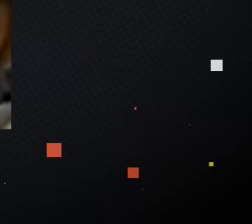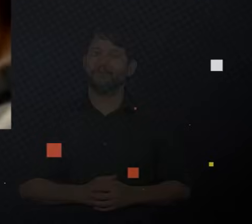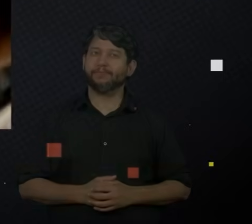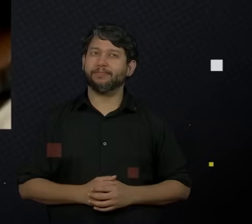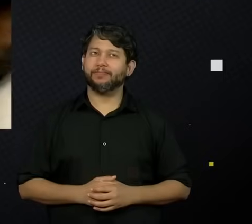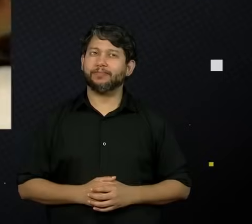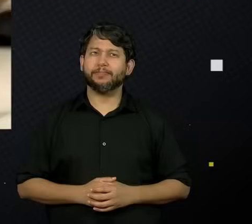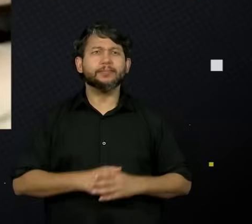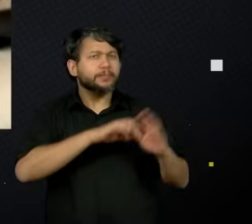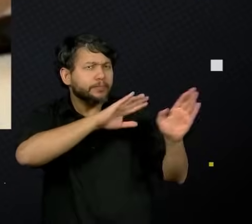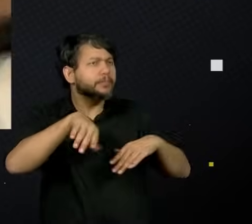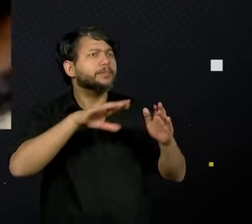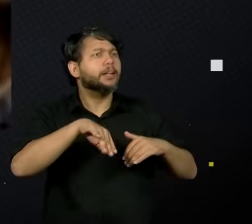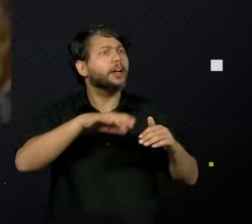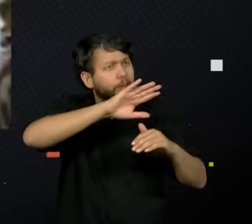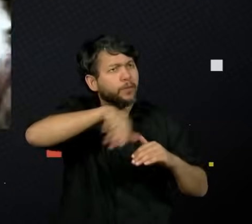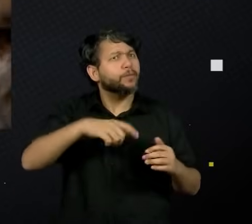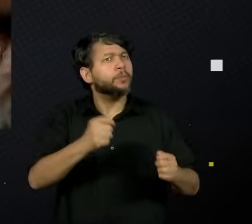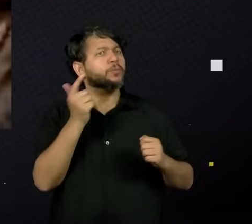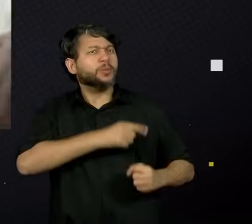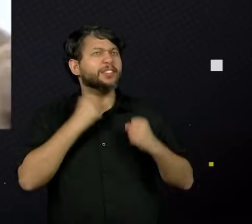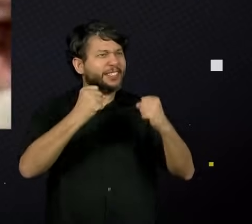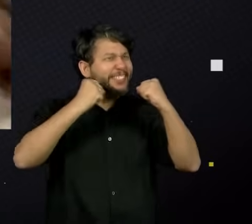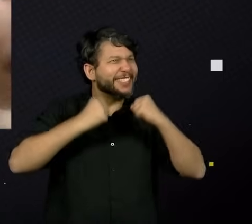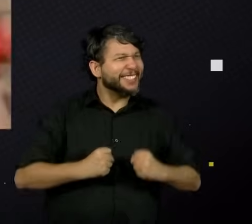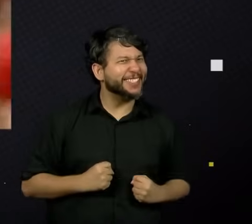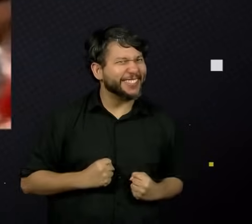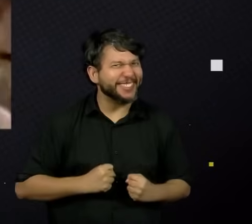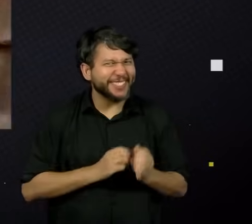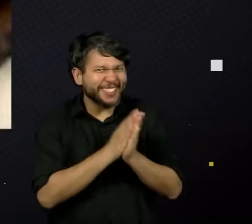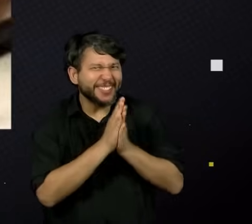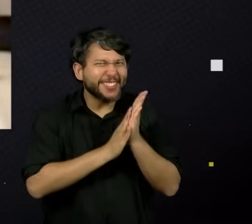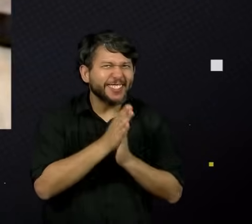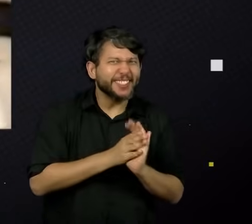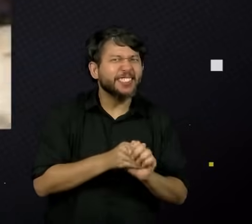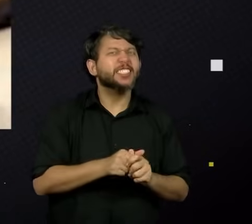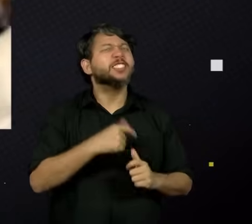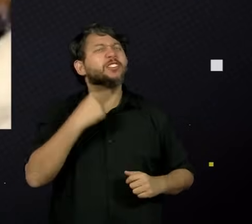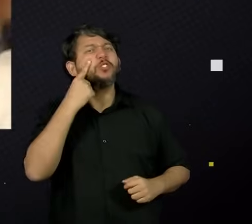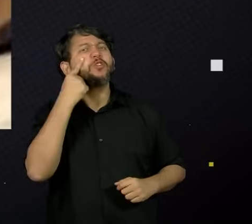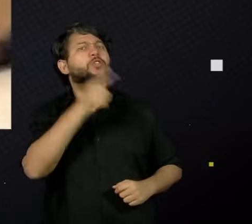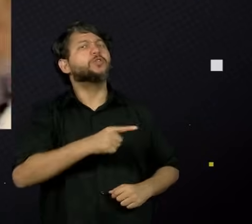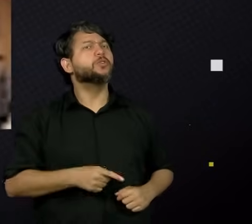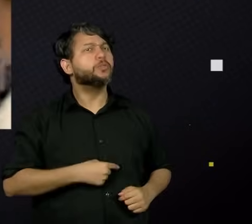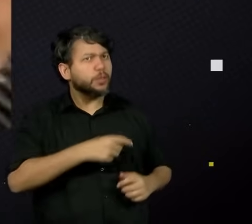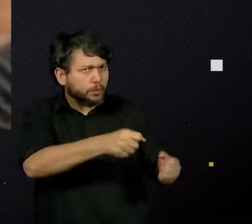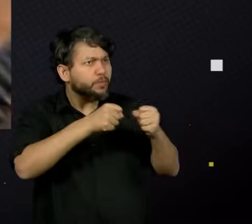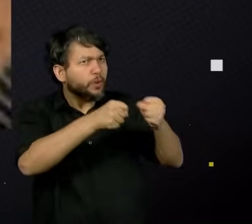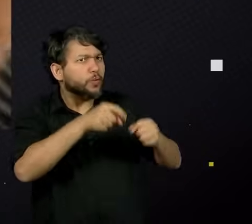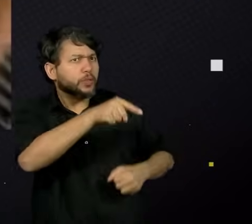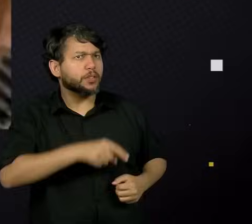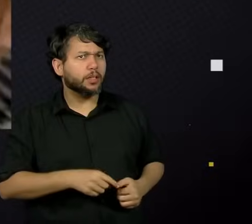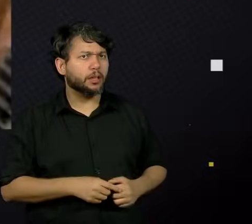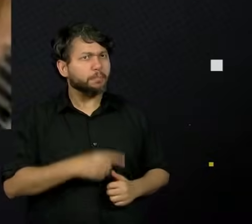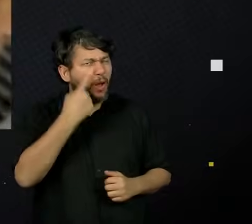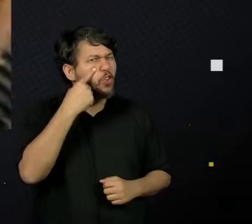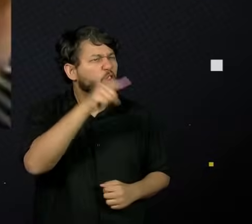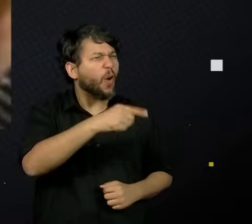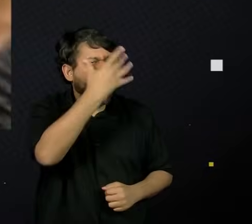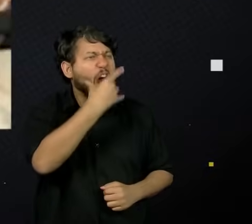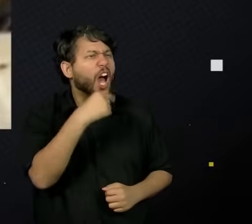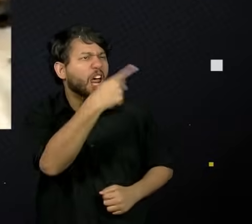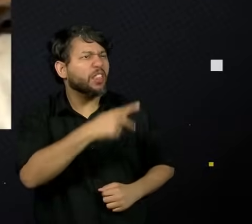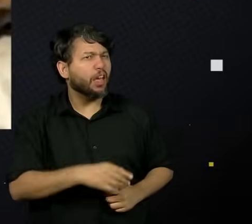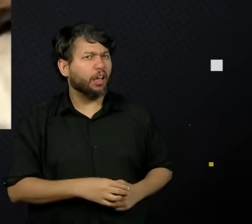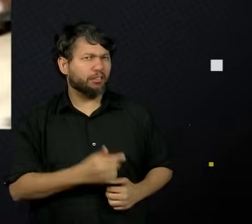Aqui a mulher do homem, tirana! Sem nenhum arranhado, cangote aos pés. Mas só a cara dela que